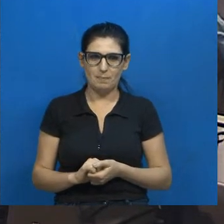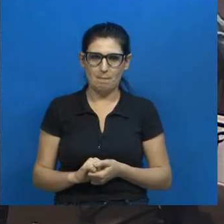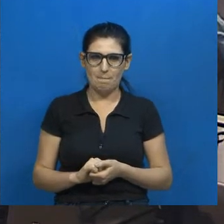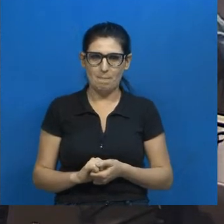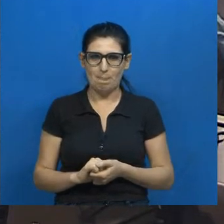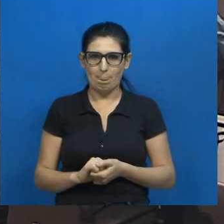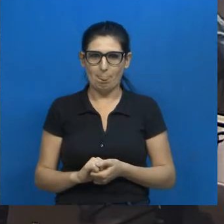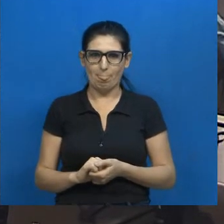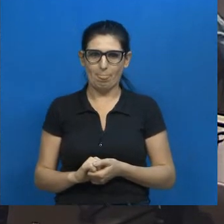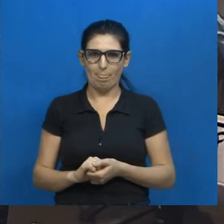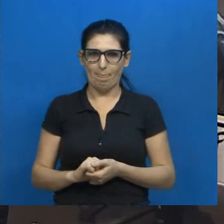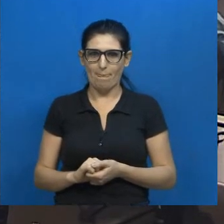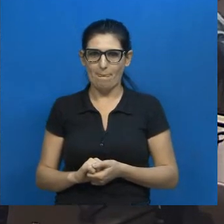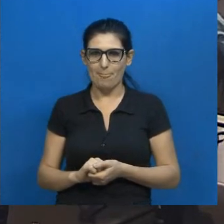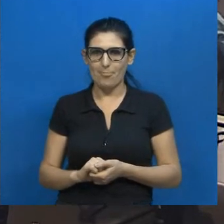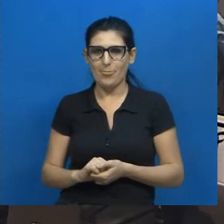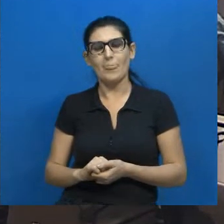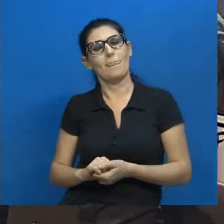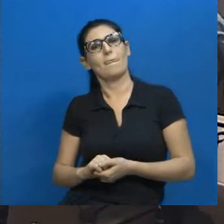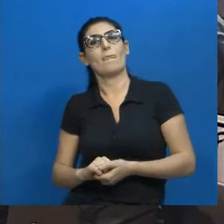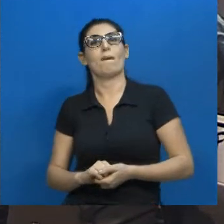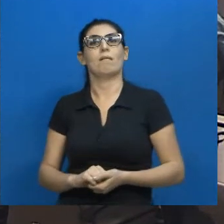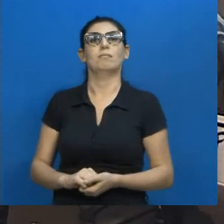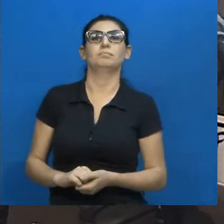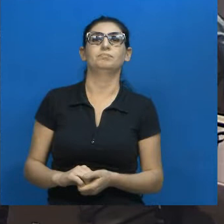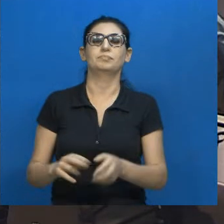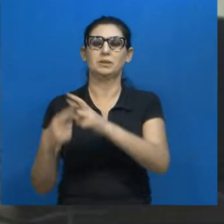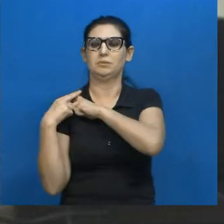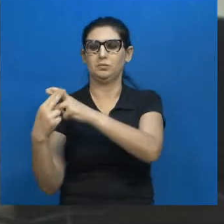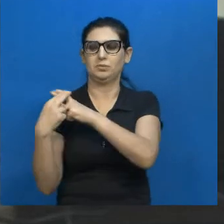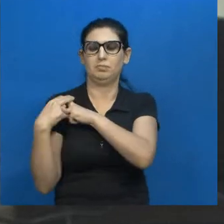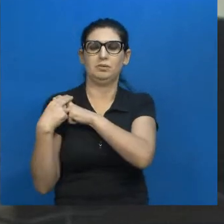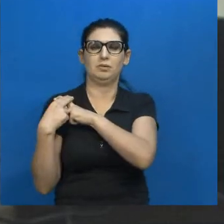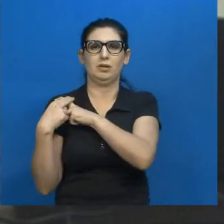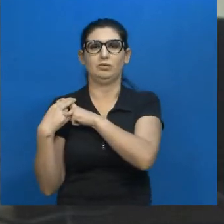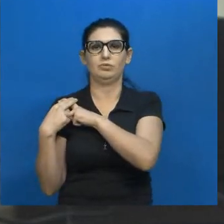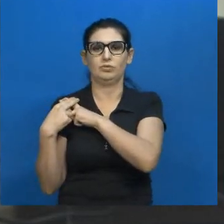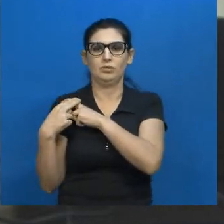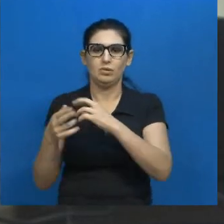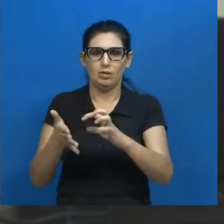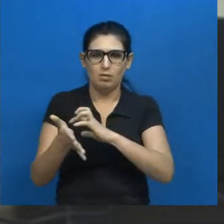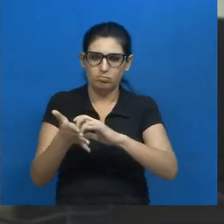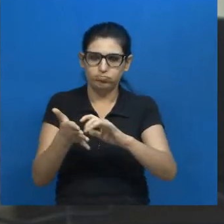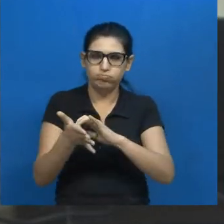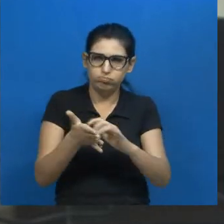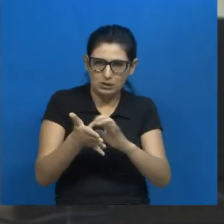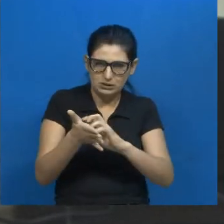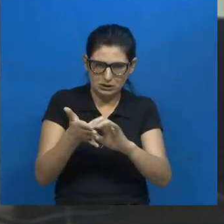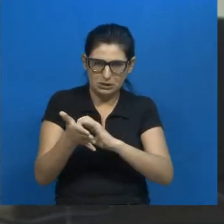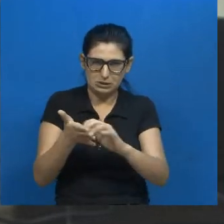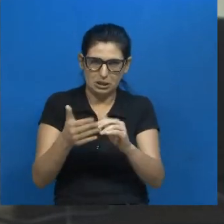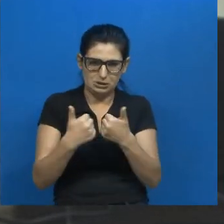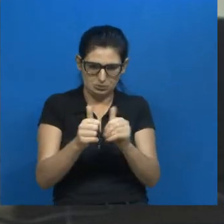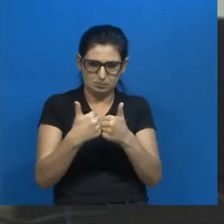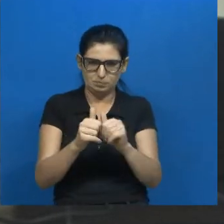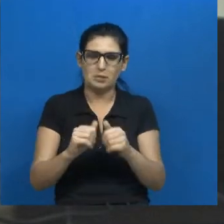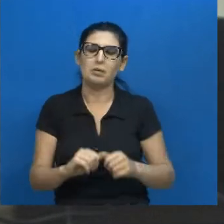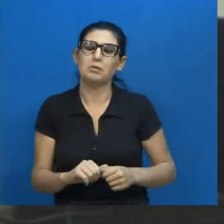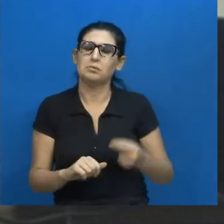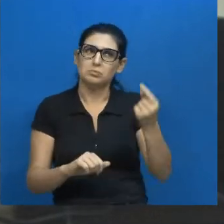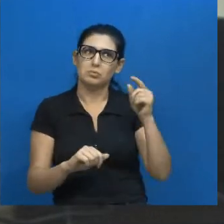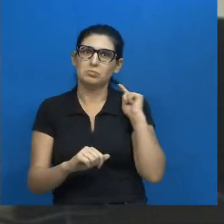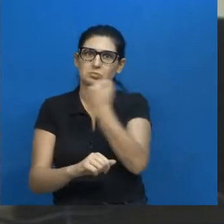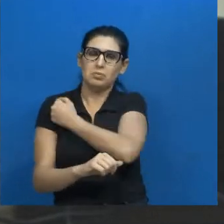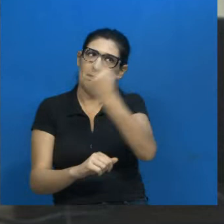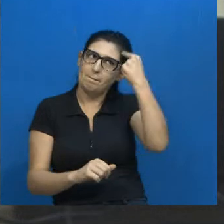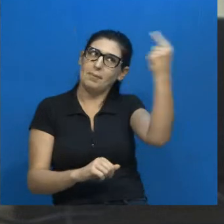Dentro até quando a gente assumir a secretaria, a gente também está com esse conceito de corredor de ônibus, e